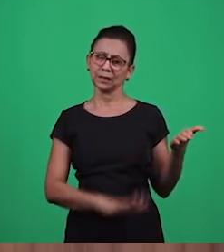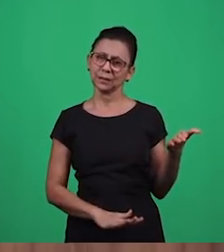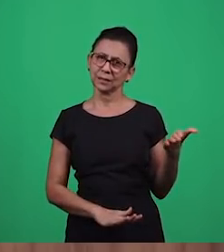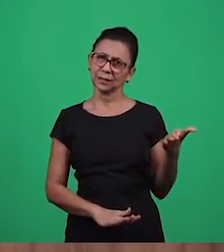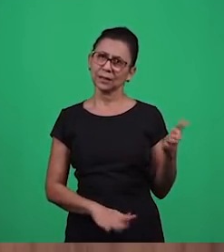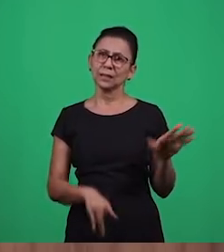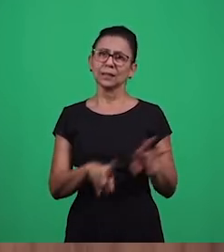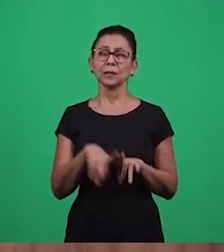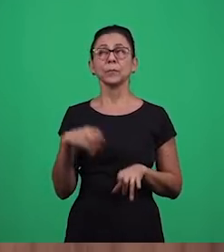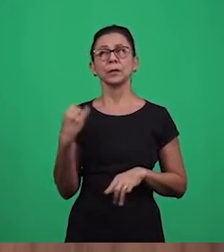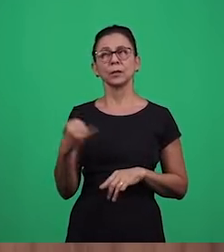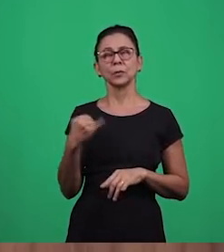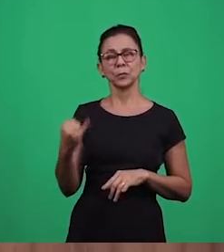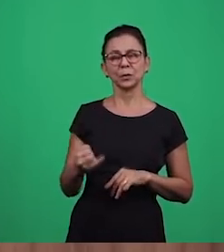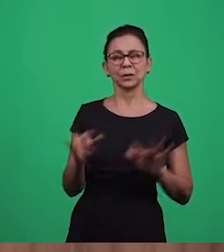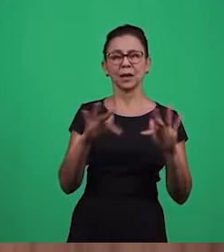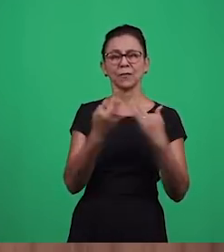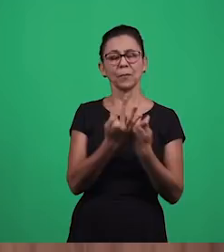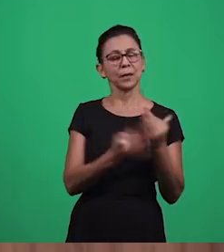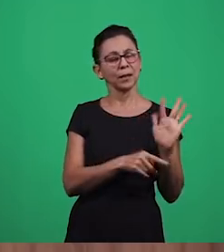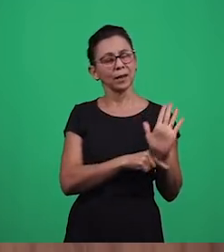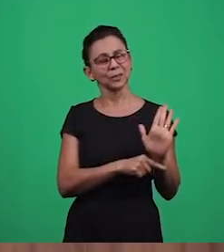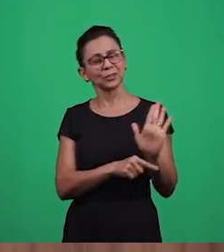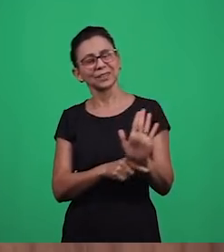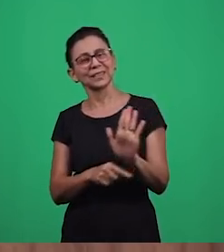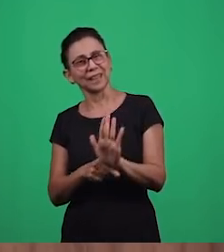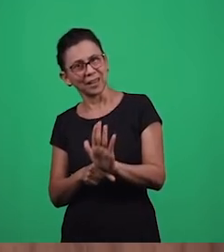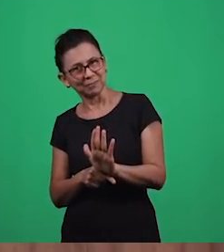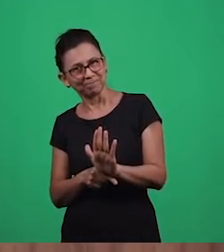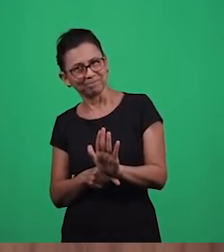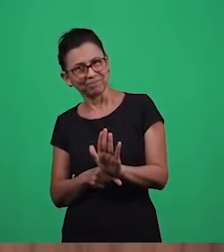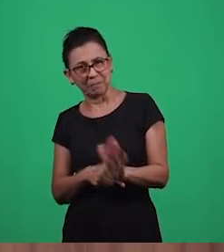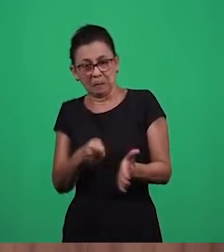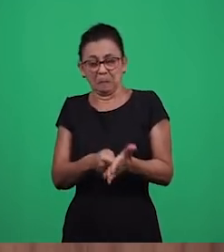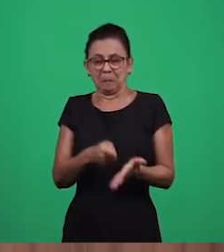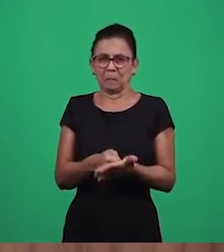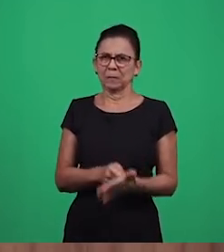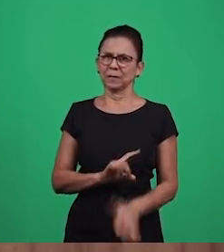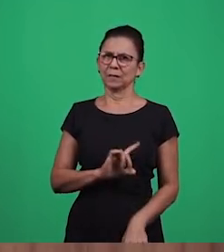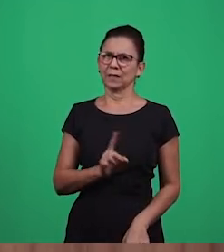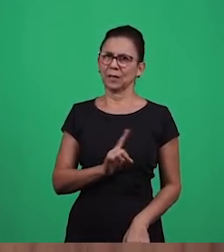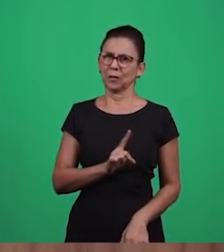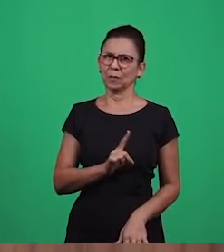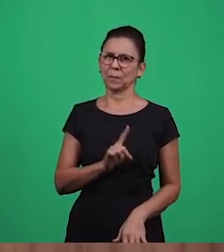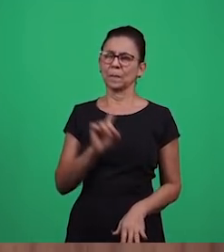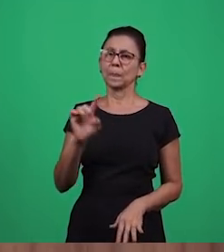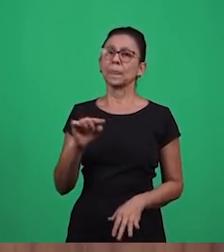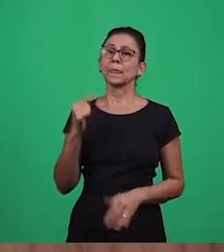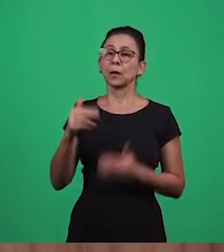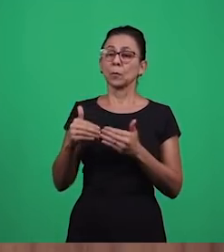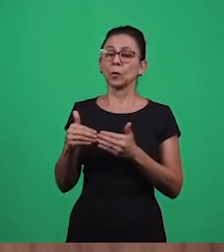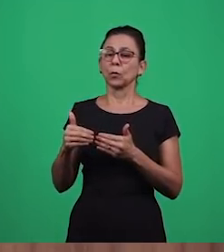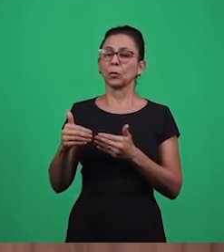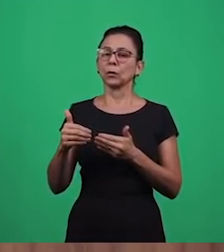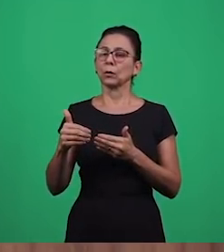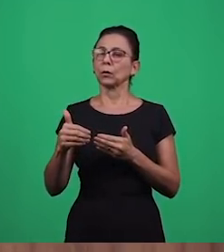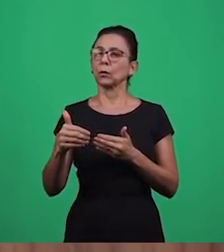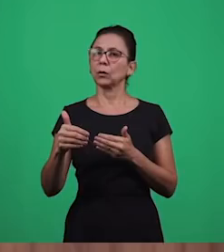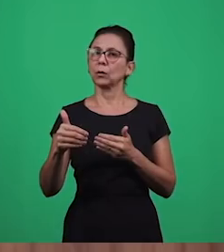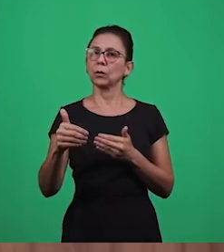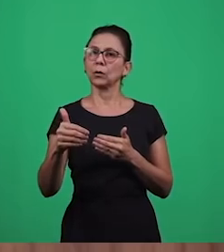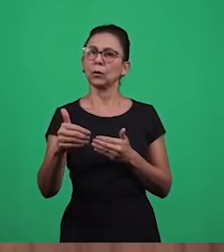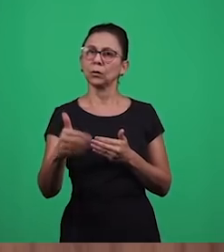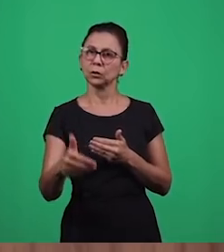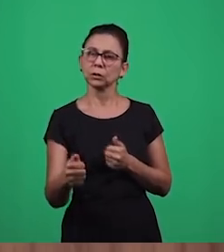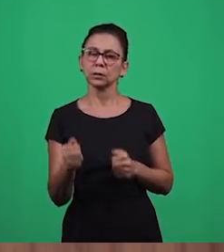permite flexibilidade familiar. Então, quando nós estamos tratando da construção, da elaboração de uma rotina,